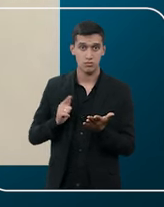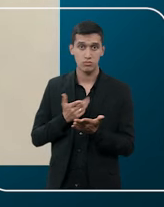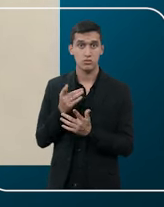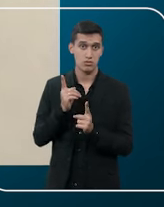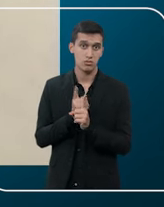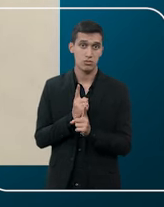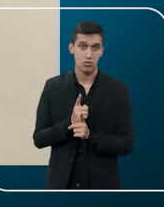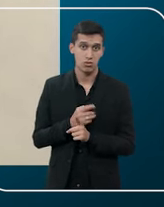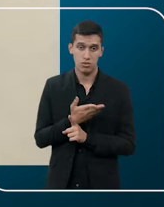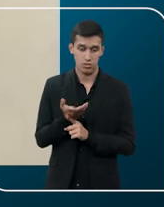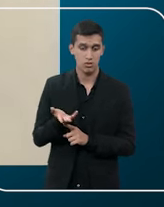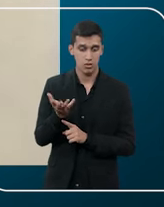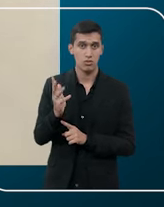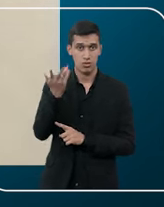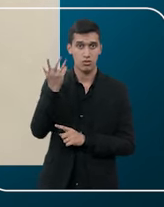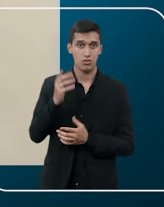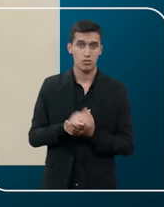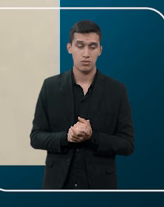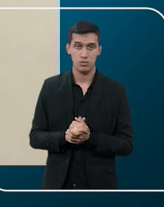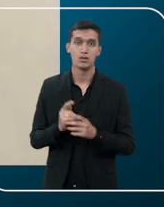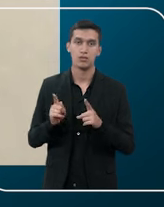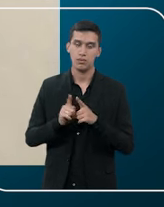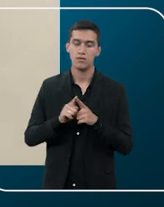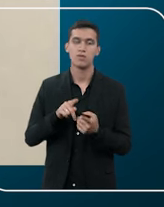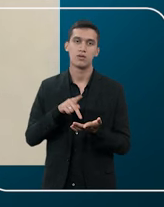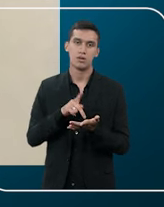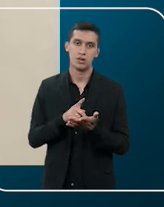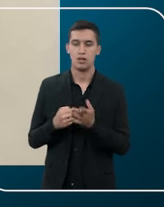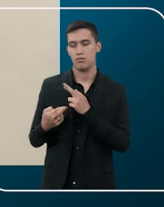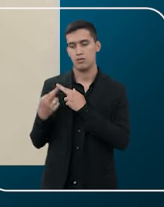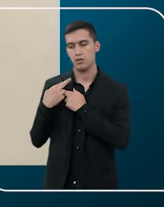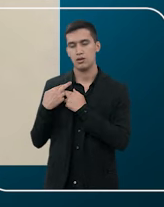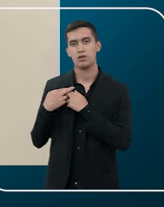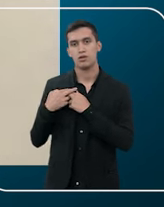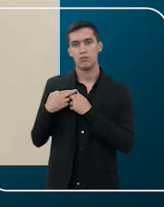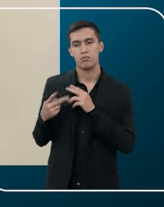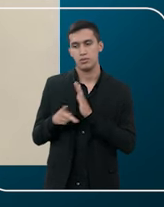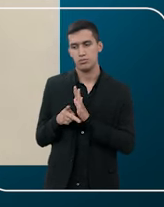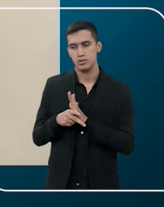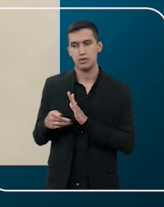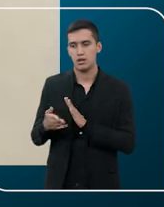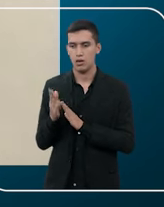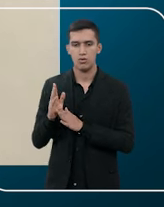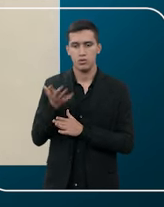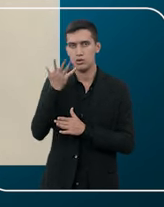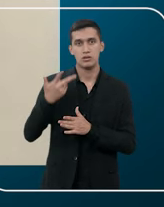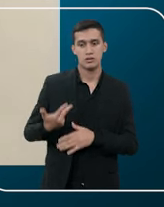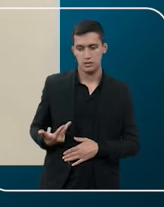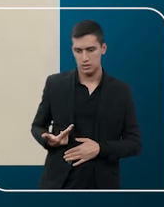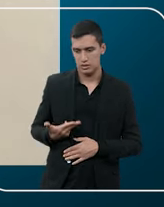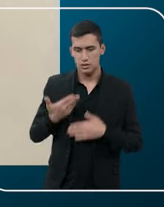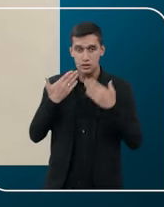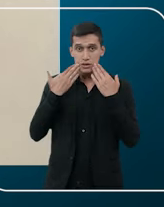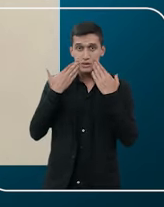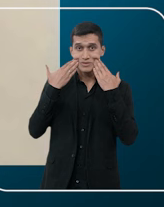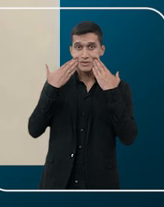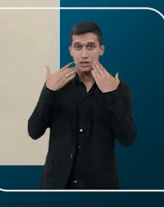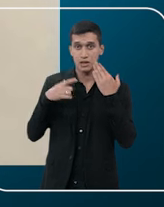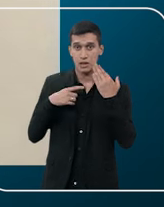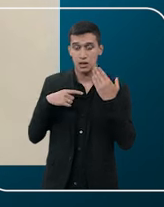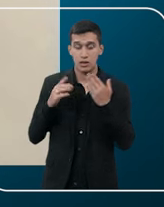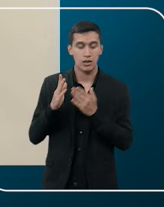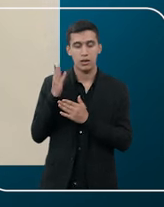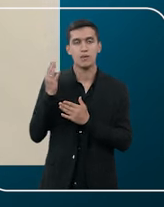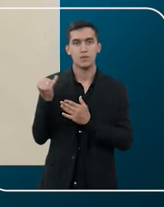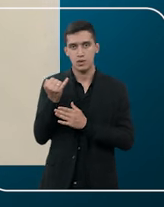o caso. E relativamente à responsabilidade civil em decorrência de cirurgias plásticas, é interessante distinguir